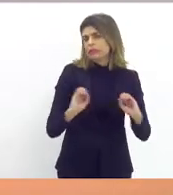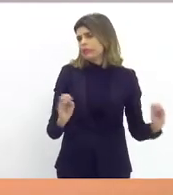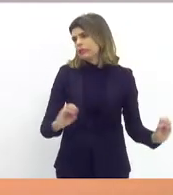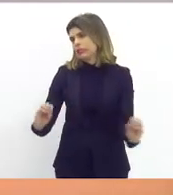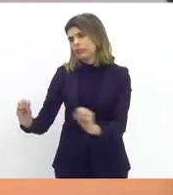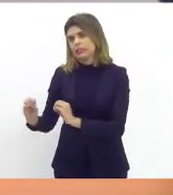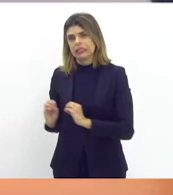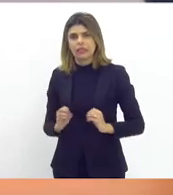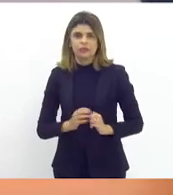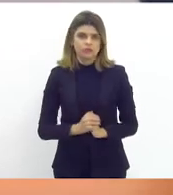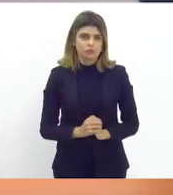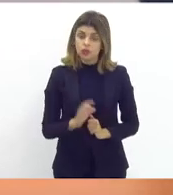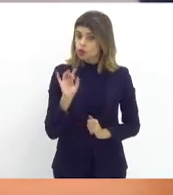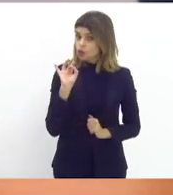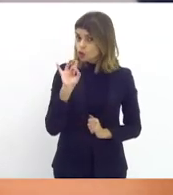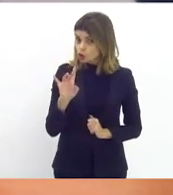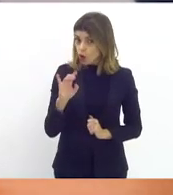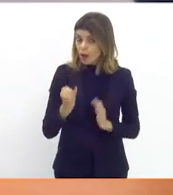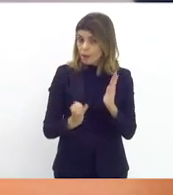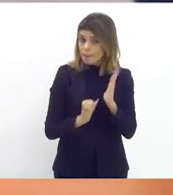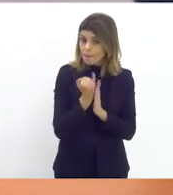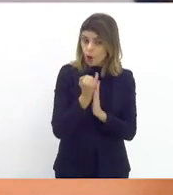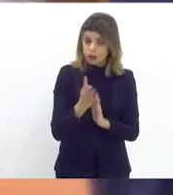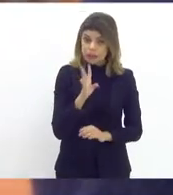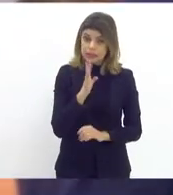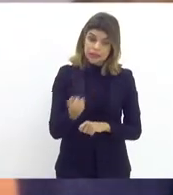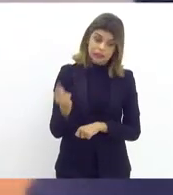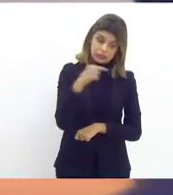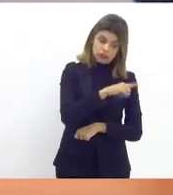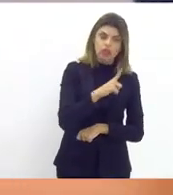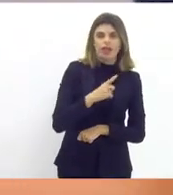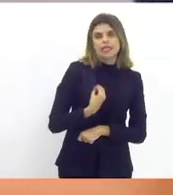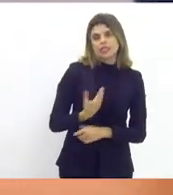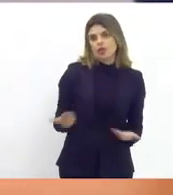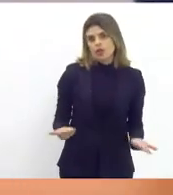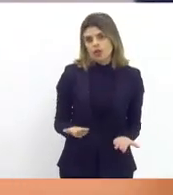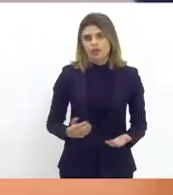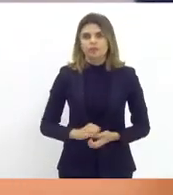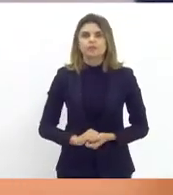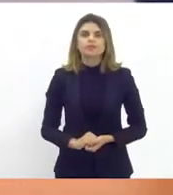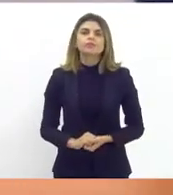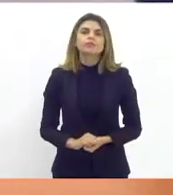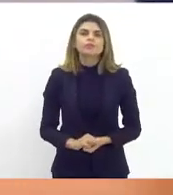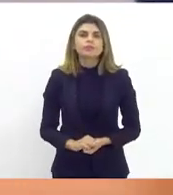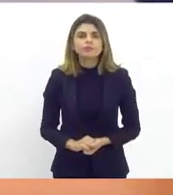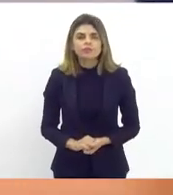processo. Só vai ter o imposto que incidiu nos insumos dele, como já existe hoje. Bom,